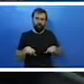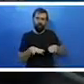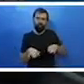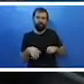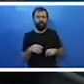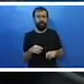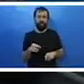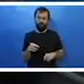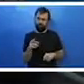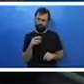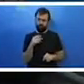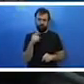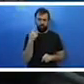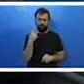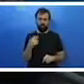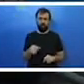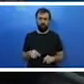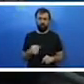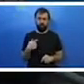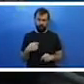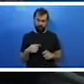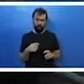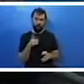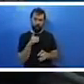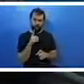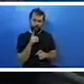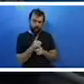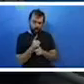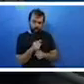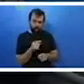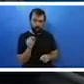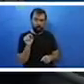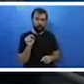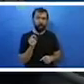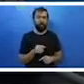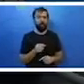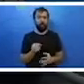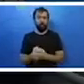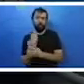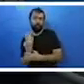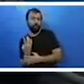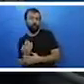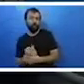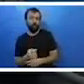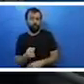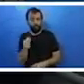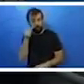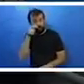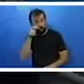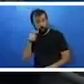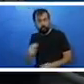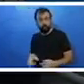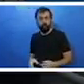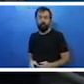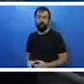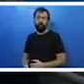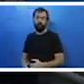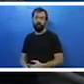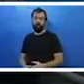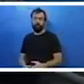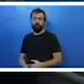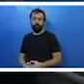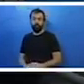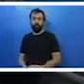solar da vila? Vou procurar saber o que tem de interessante nisso. Olha lá os olhos do rei, né? Vendo o